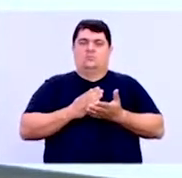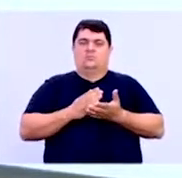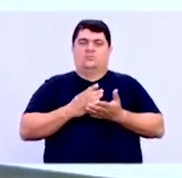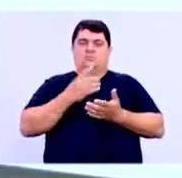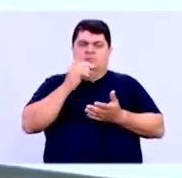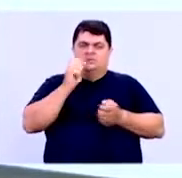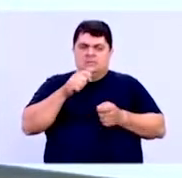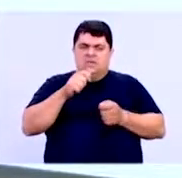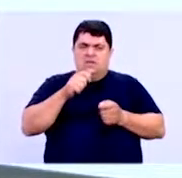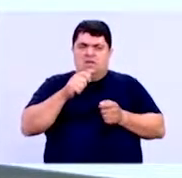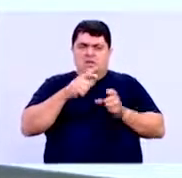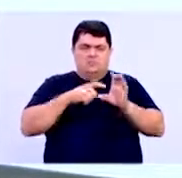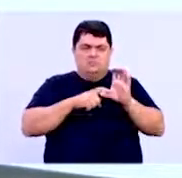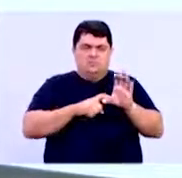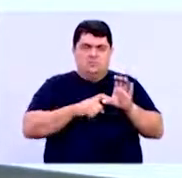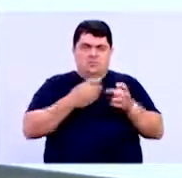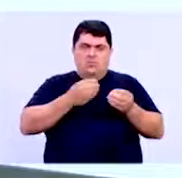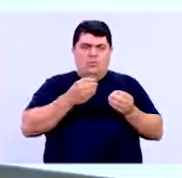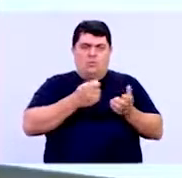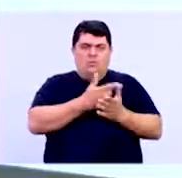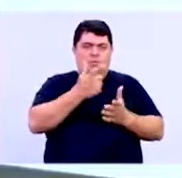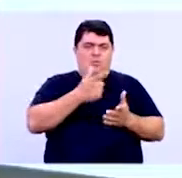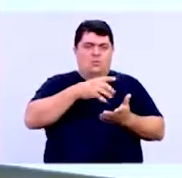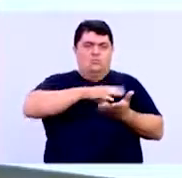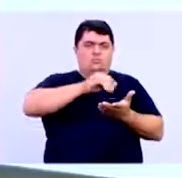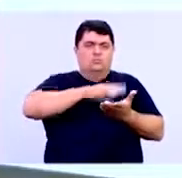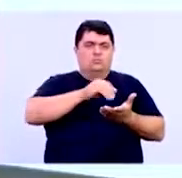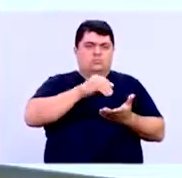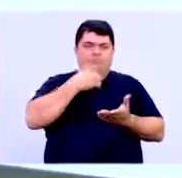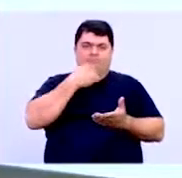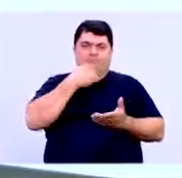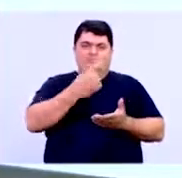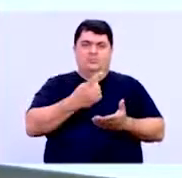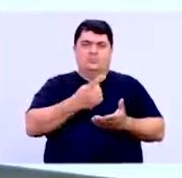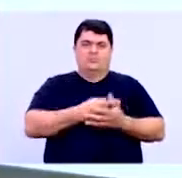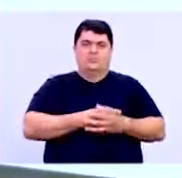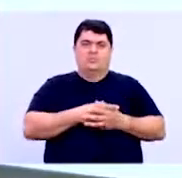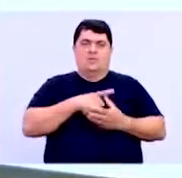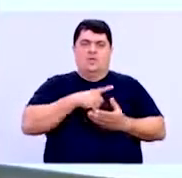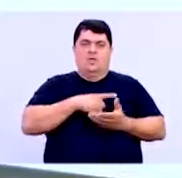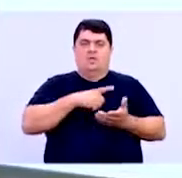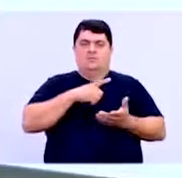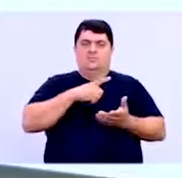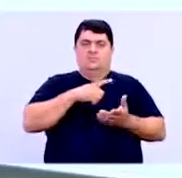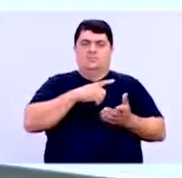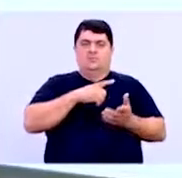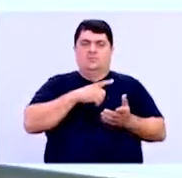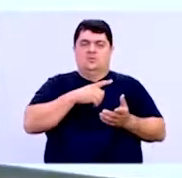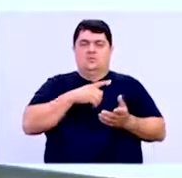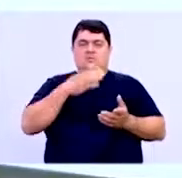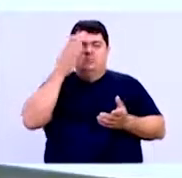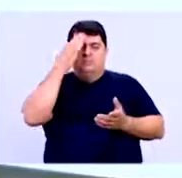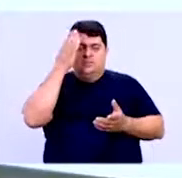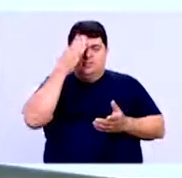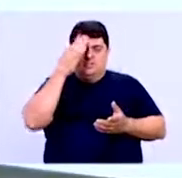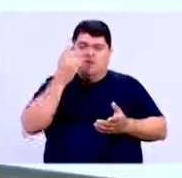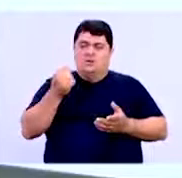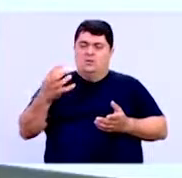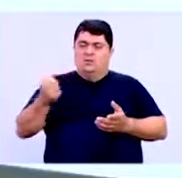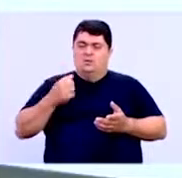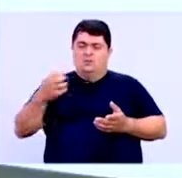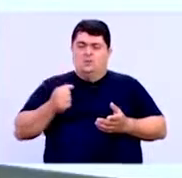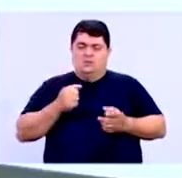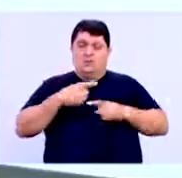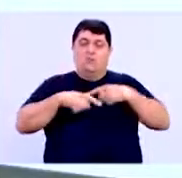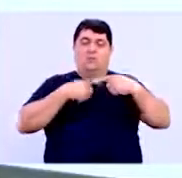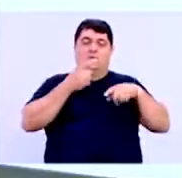negativo? Como é que eu vou comprar a máquina? Então, essa linha norteadora de levar em consideração os créditos para depois